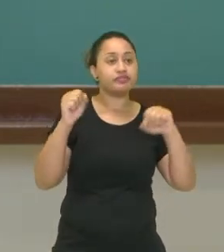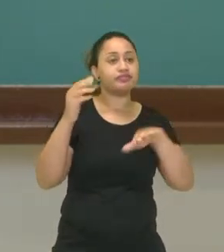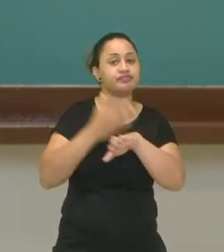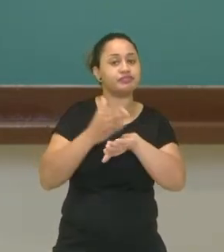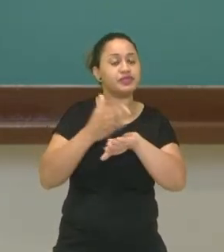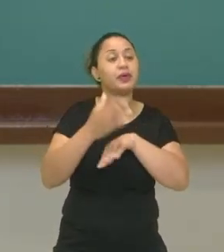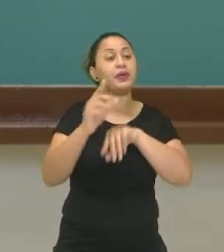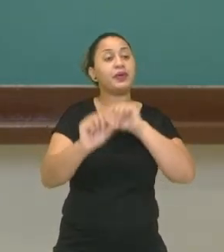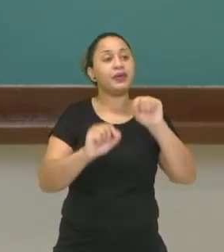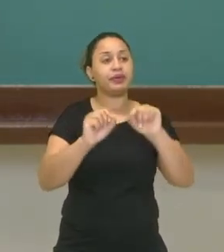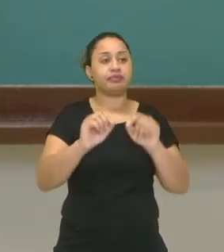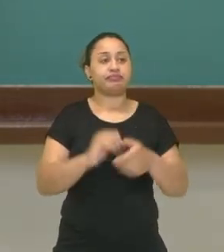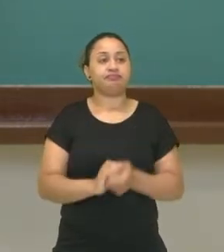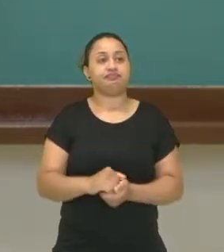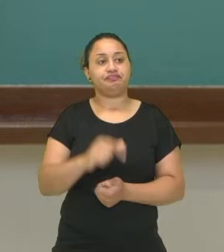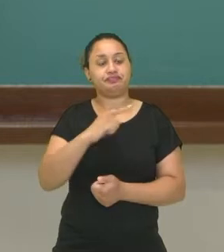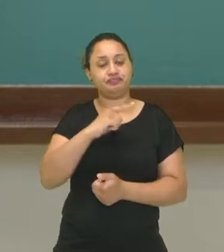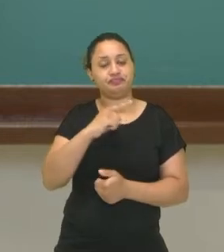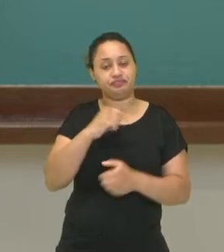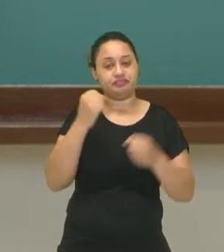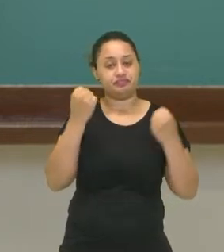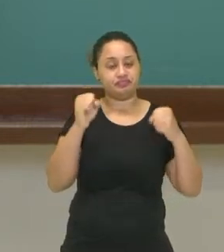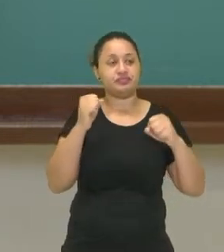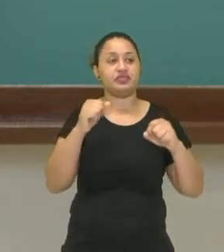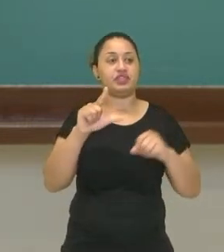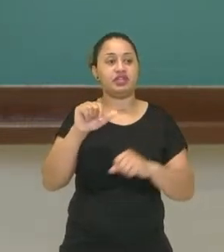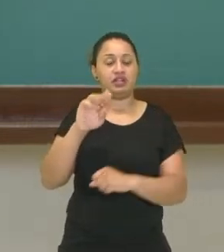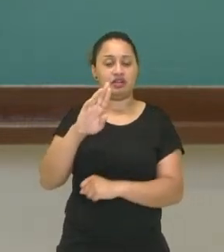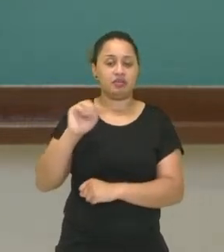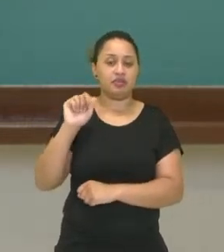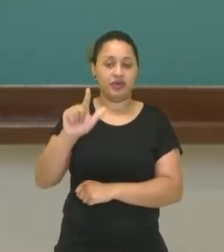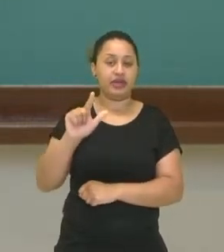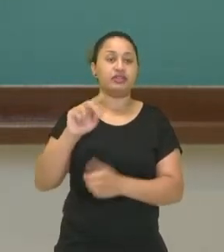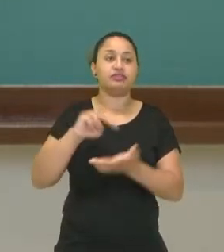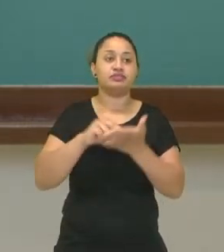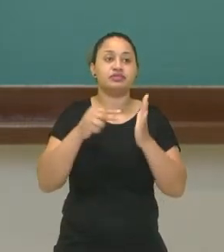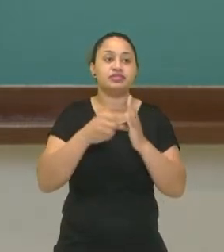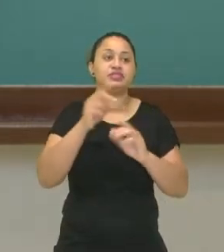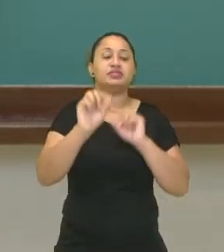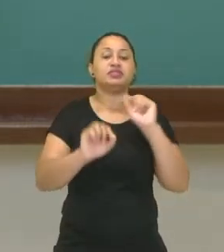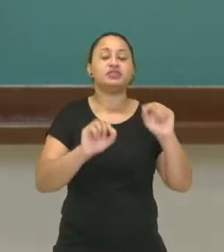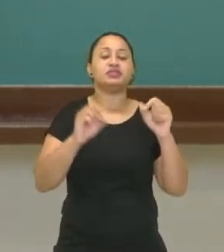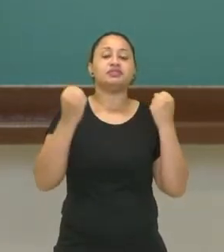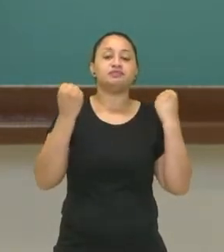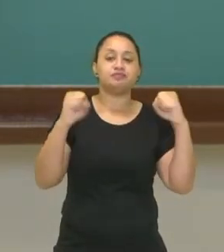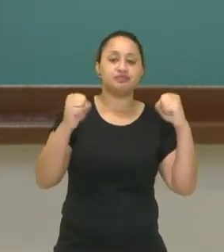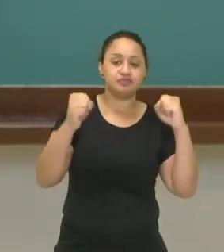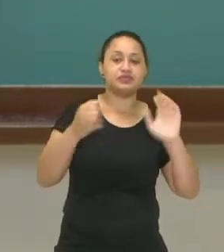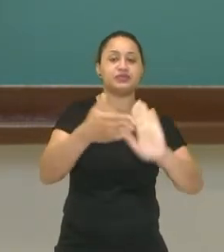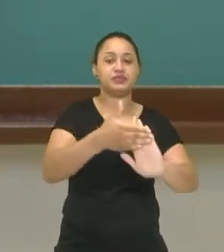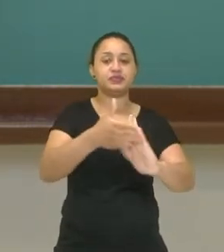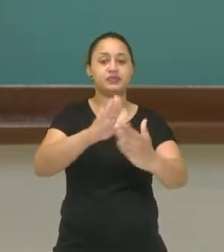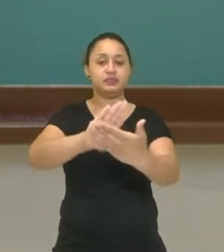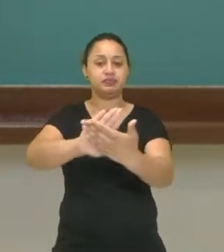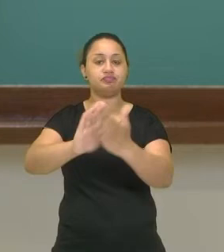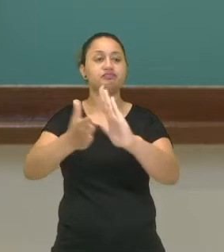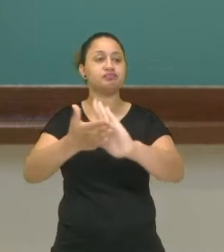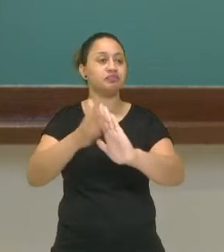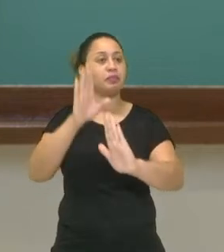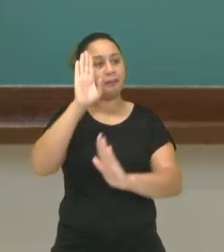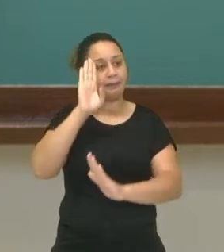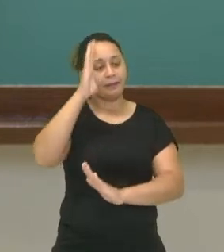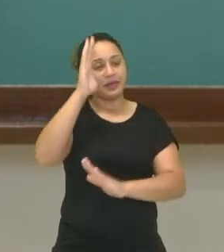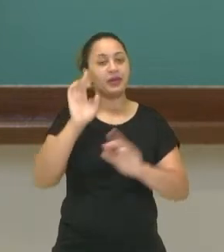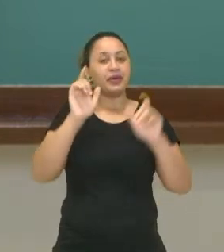condicionamento. Então, nós temos ali a ginástica laboral, que são exercícios de alongamentos que são